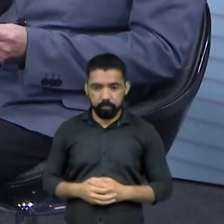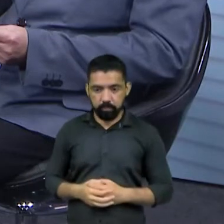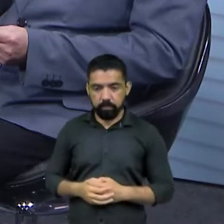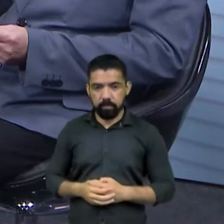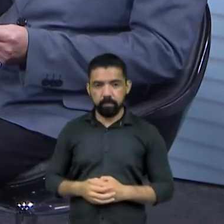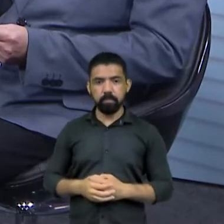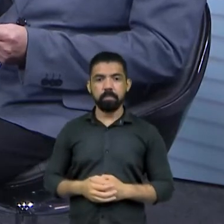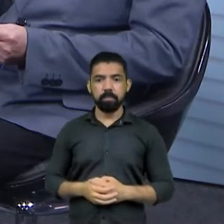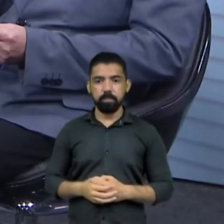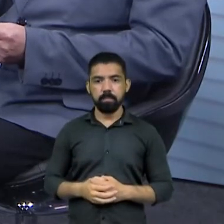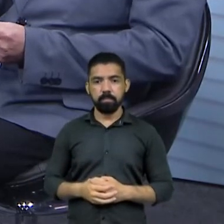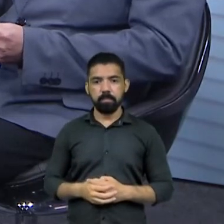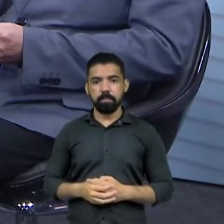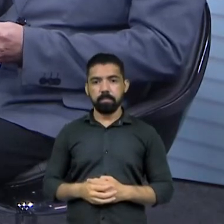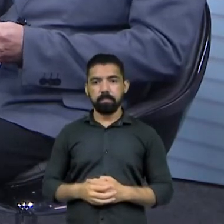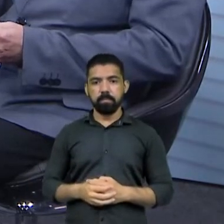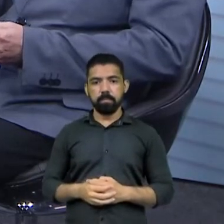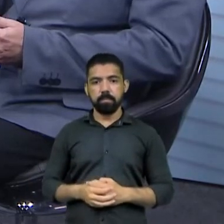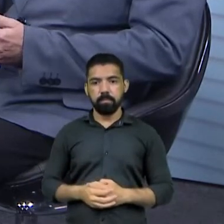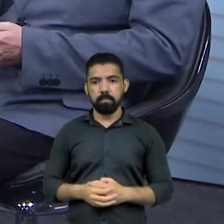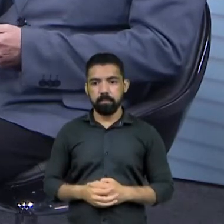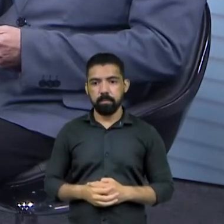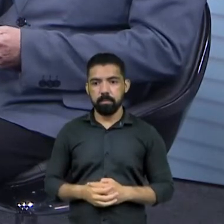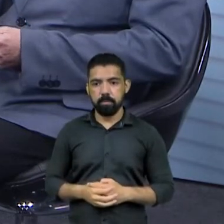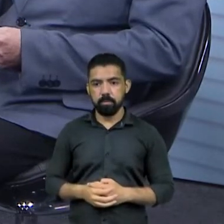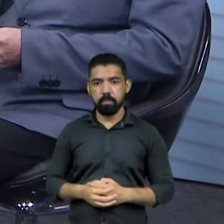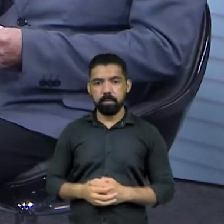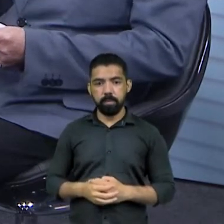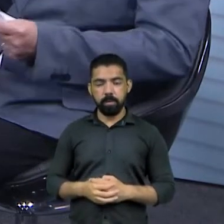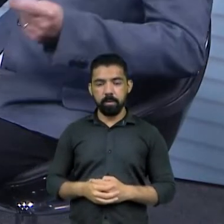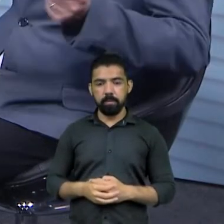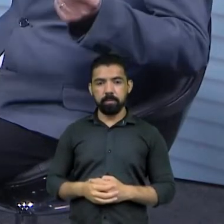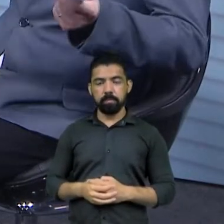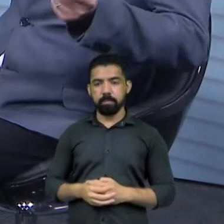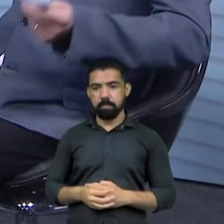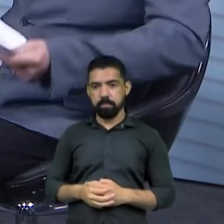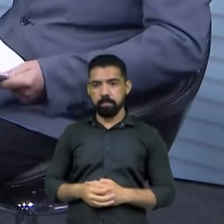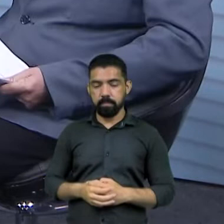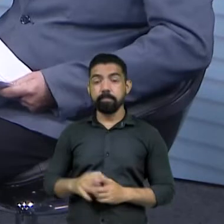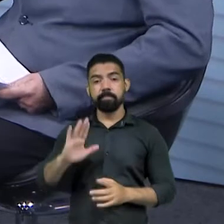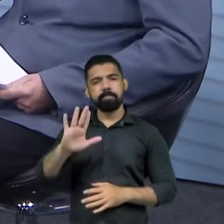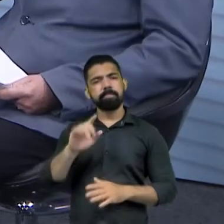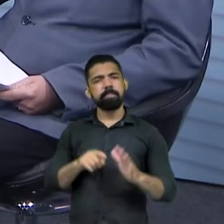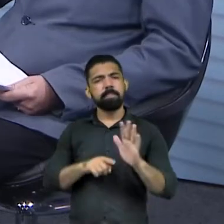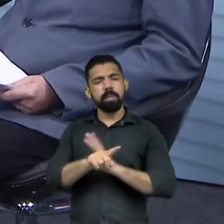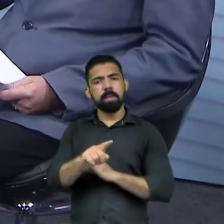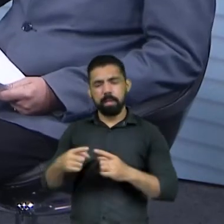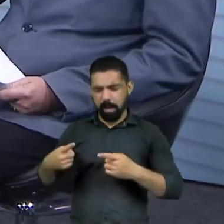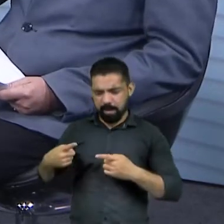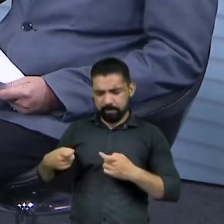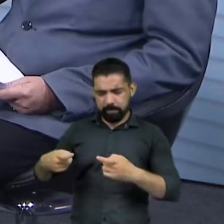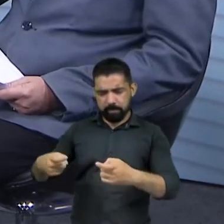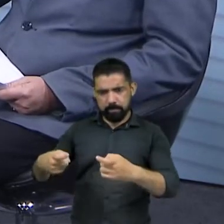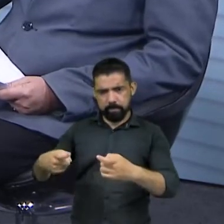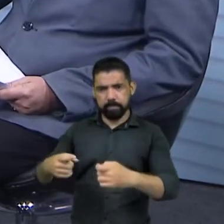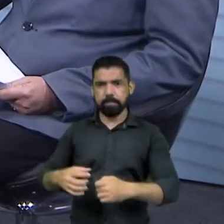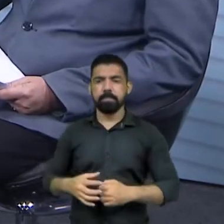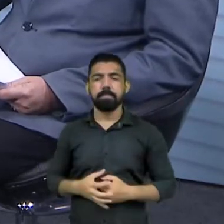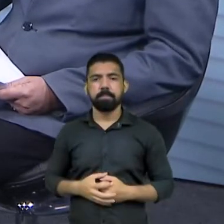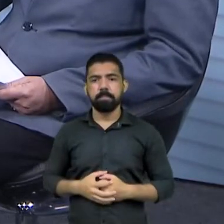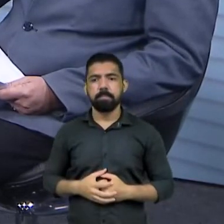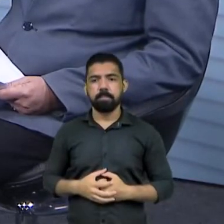dout D munguba Essa guerra muita gente diz assim mas